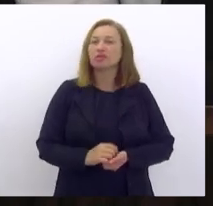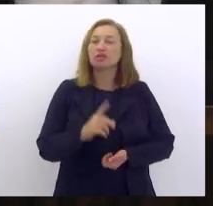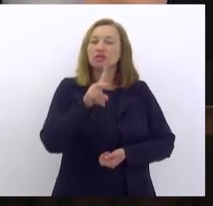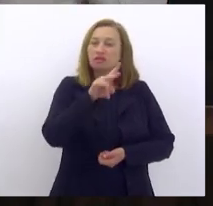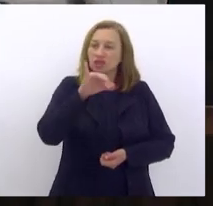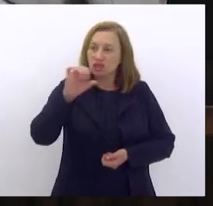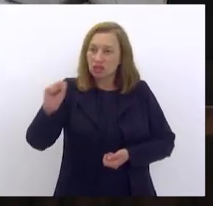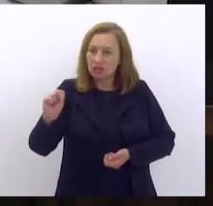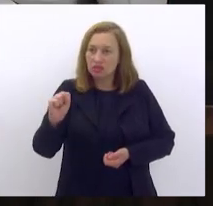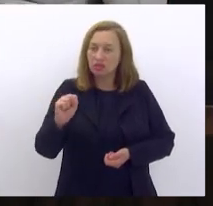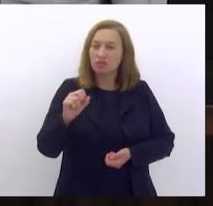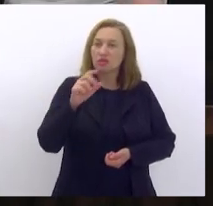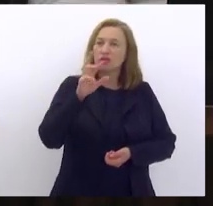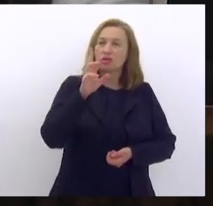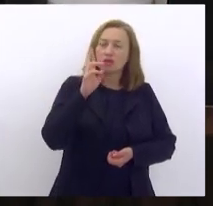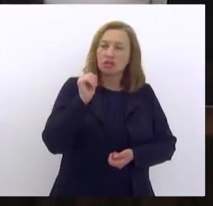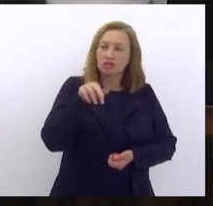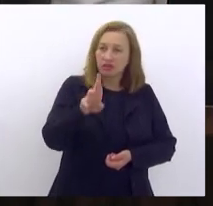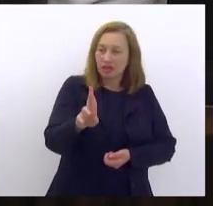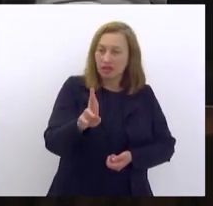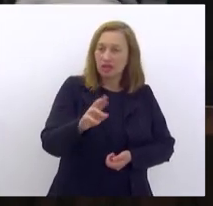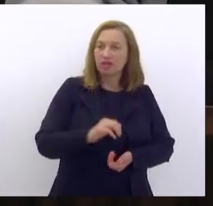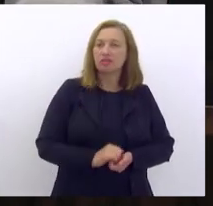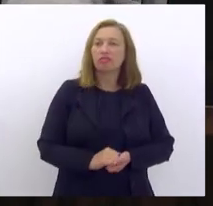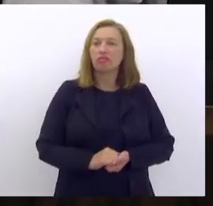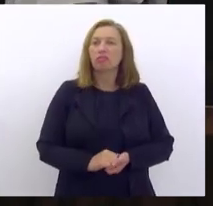Vinícius Gozolino, Rosenberg Reis,